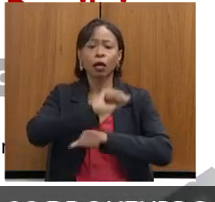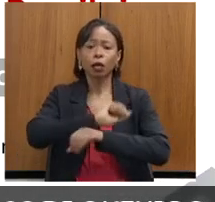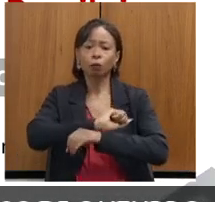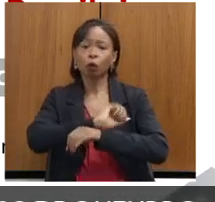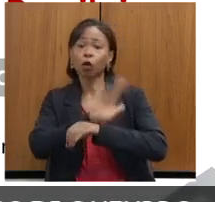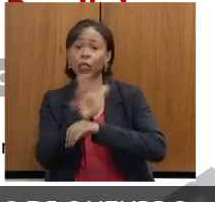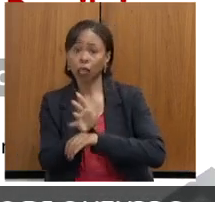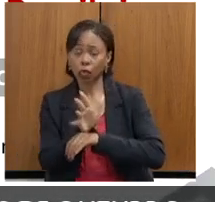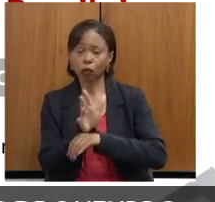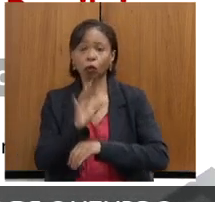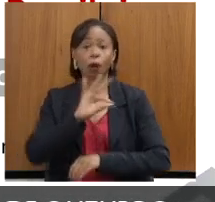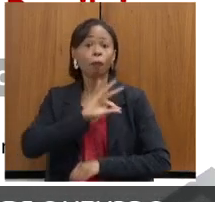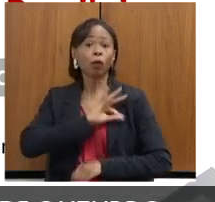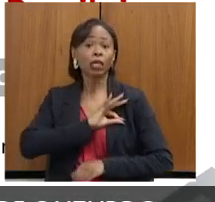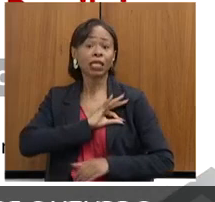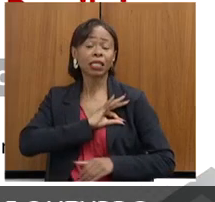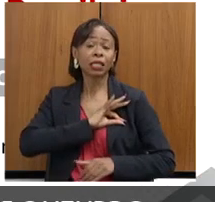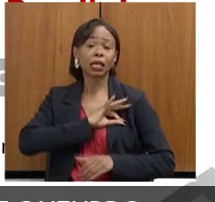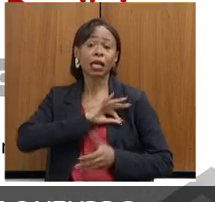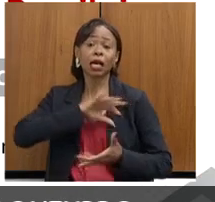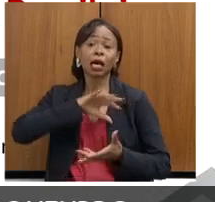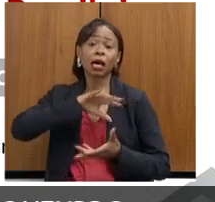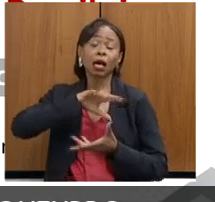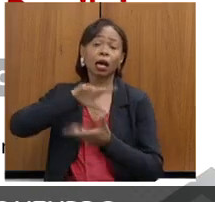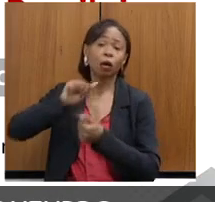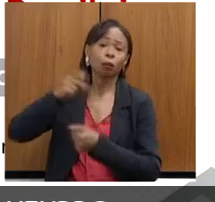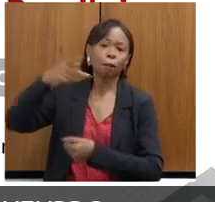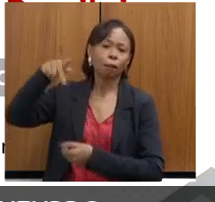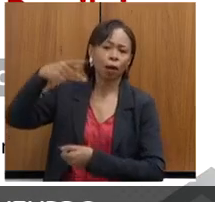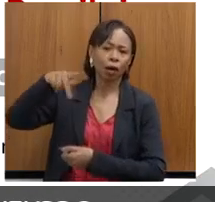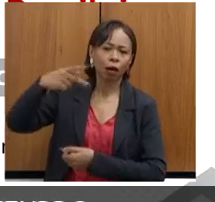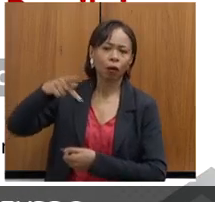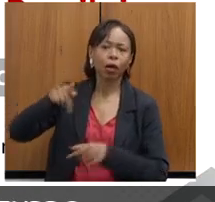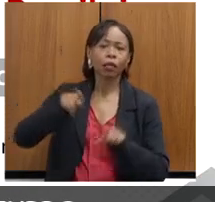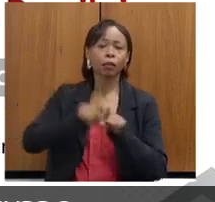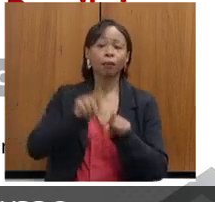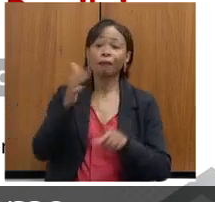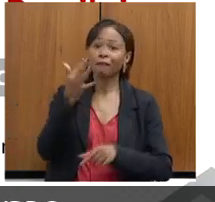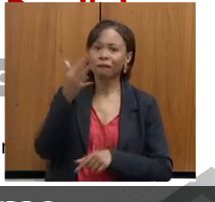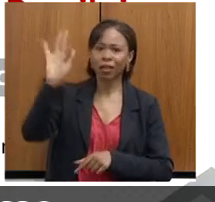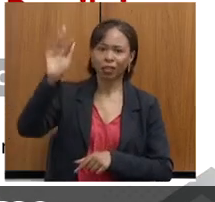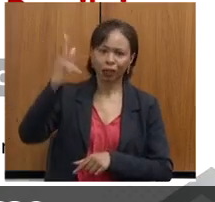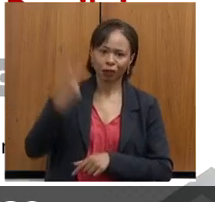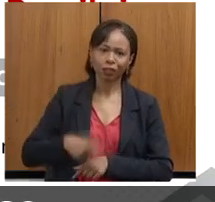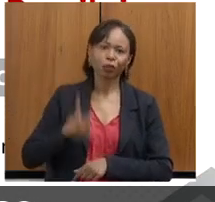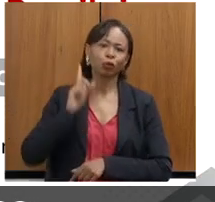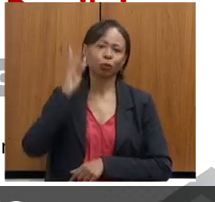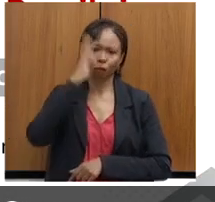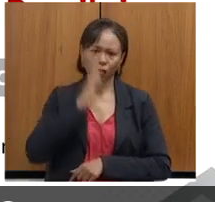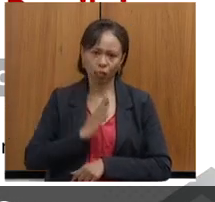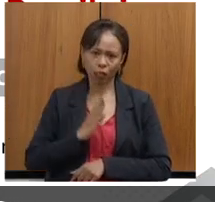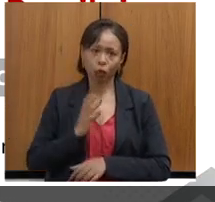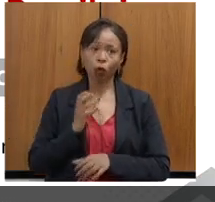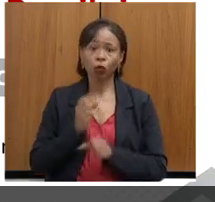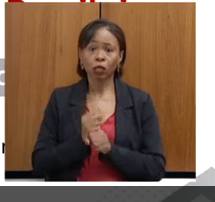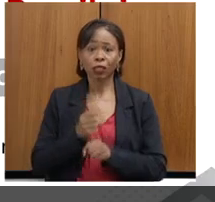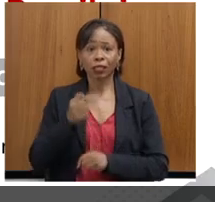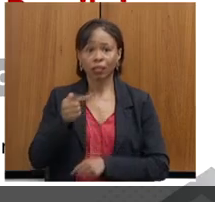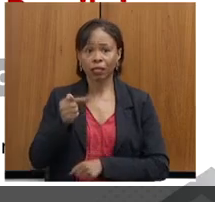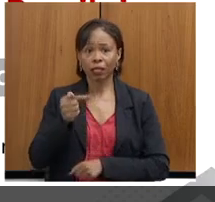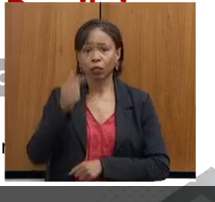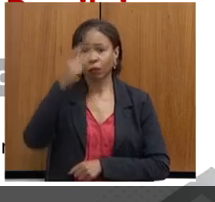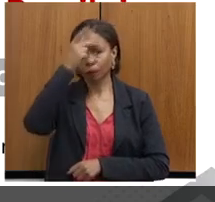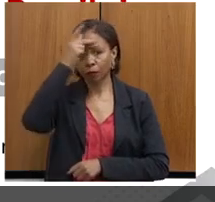Claros com a polícia Nacional Paraguaia e com a polícia federal brasileira com sete pessoas